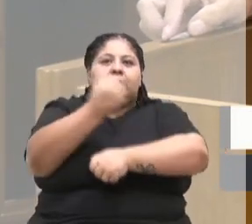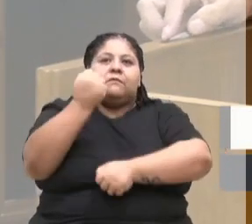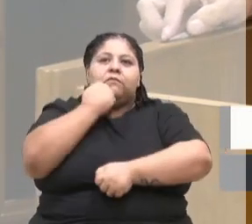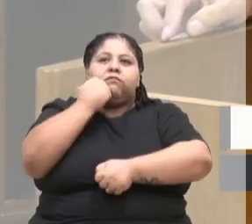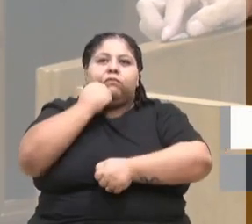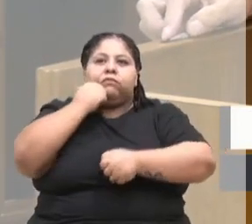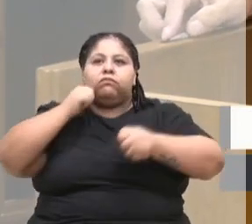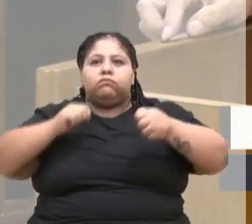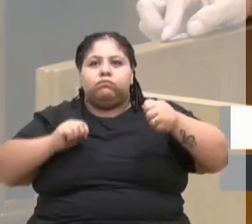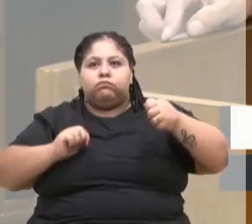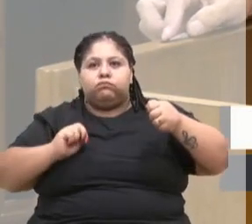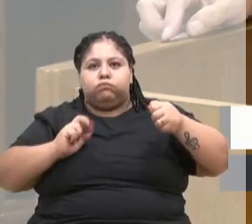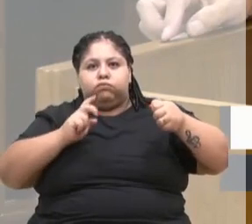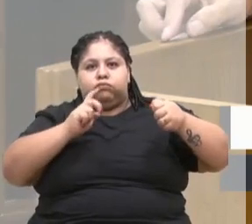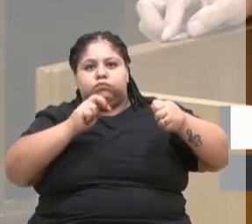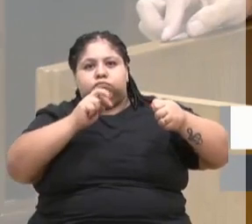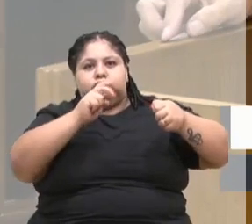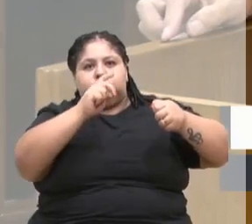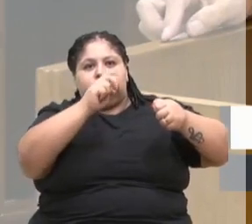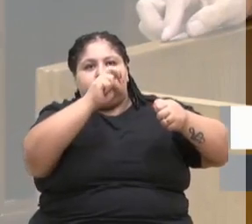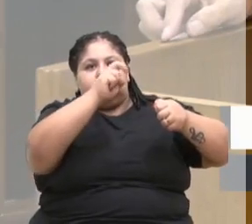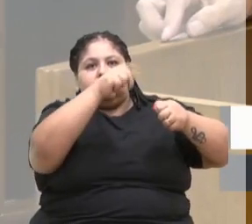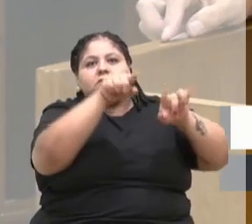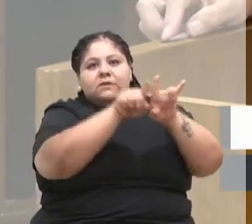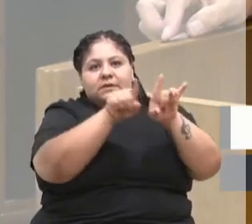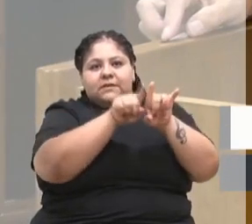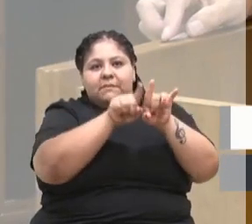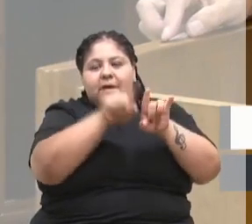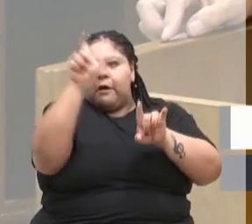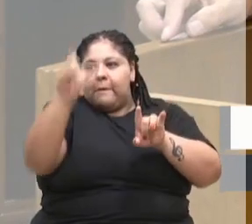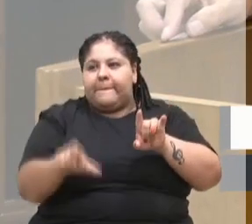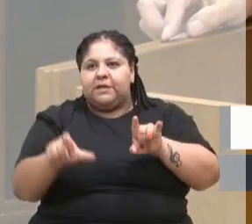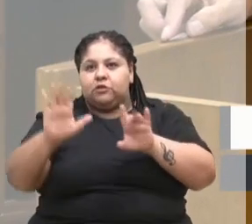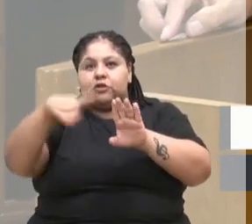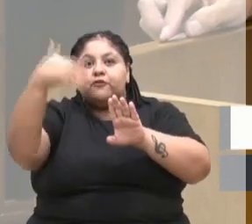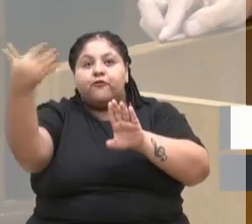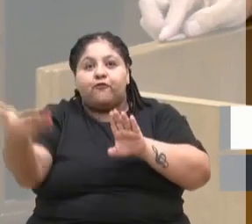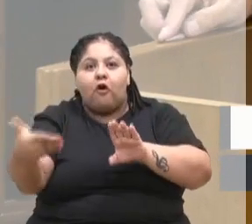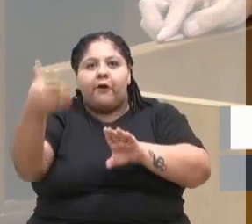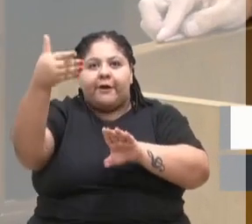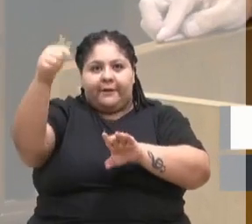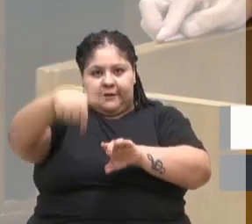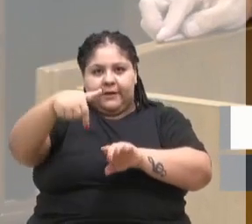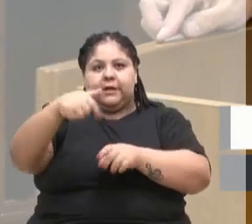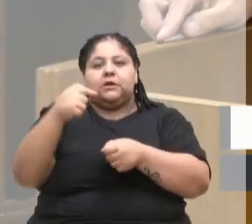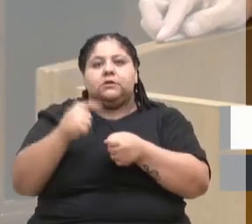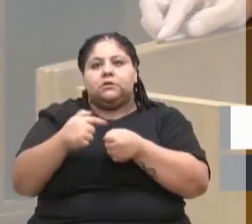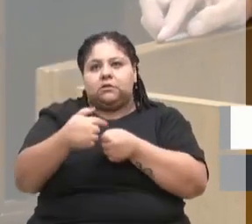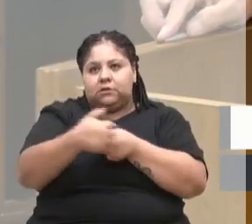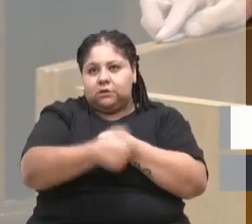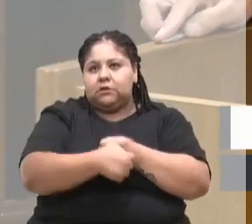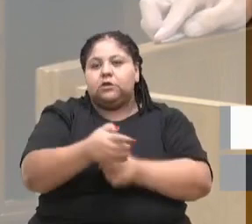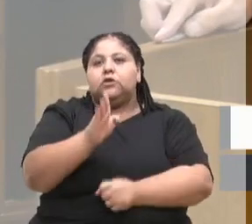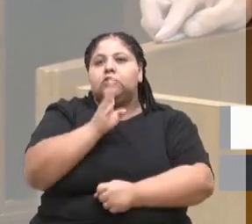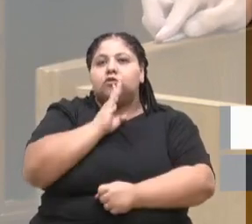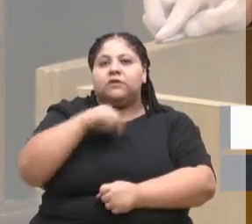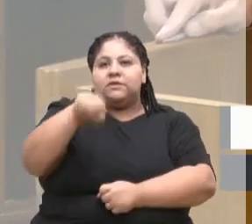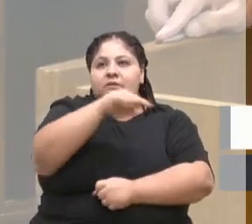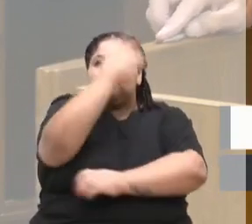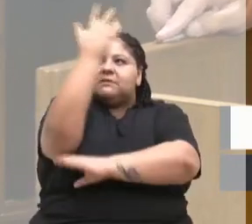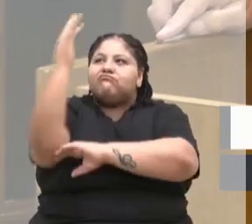escadaria, e as pessoas que vão vir fora de outros municípios e estado vão conhecer as nossas belezas